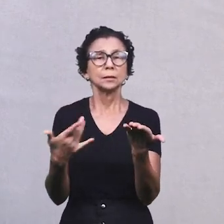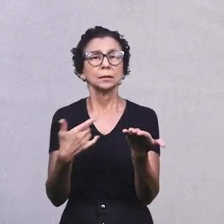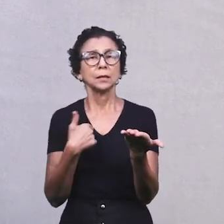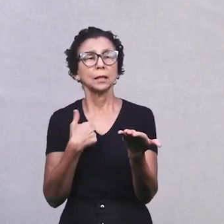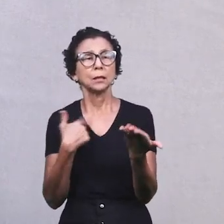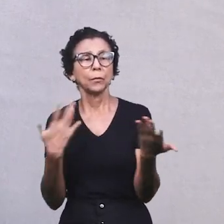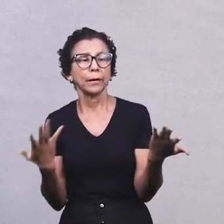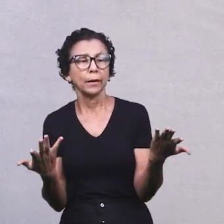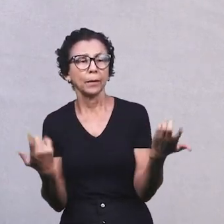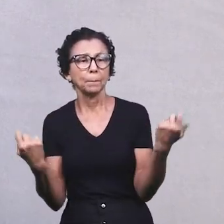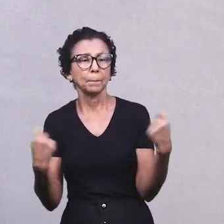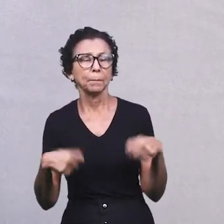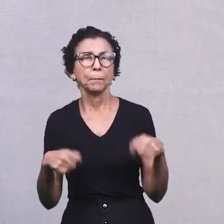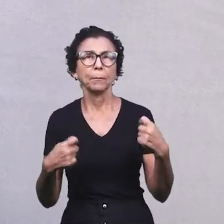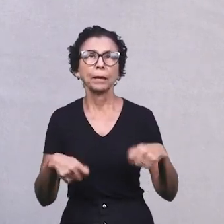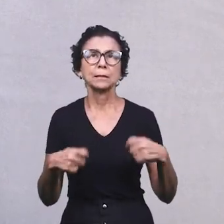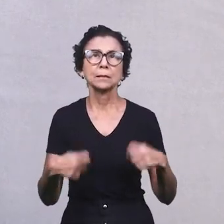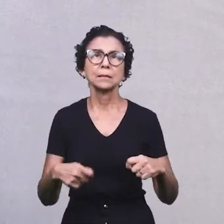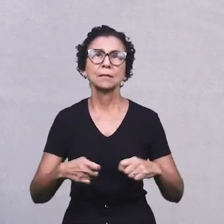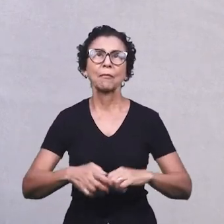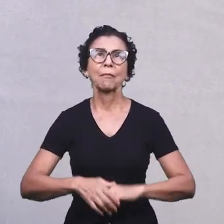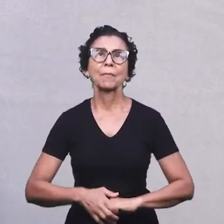que precisei